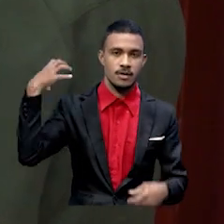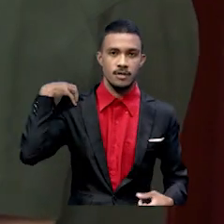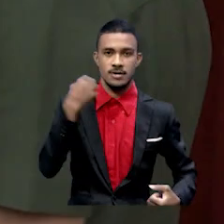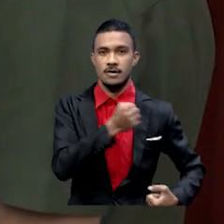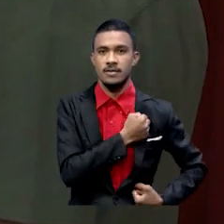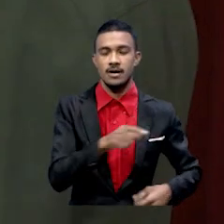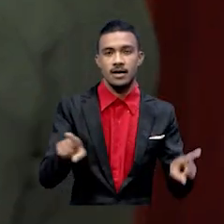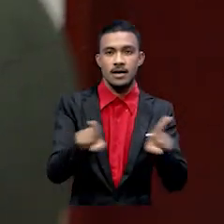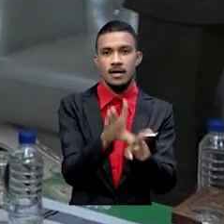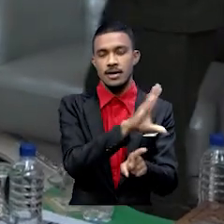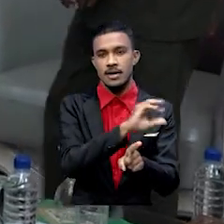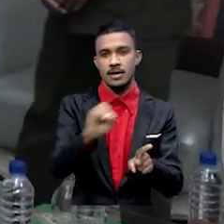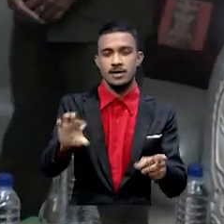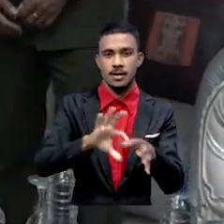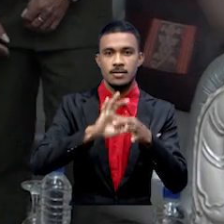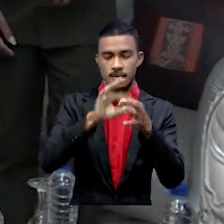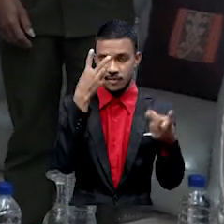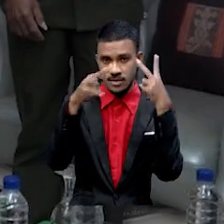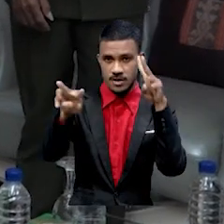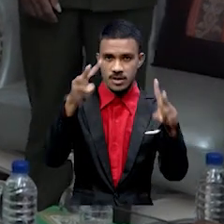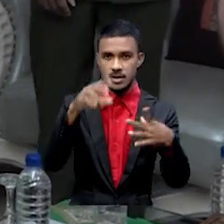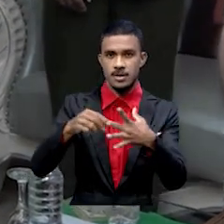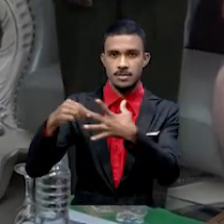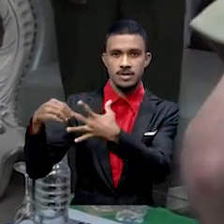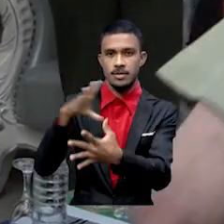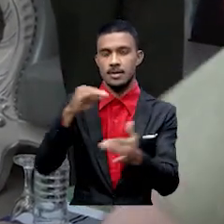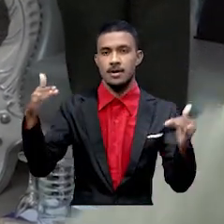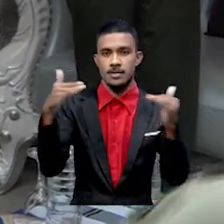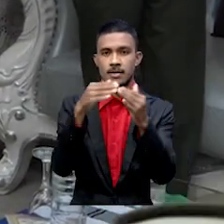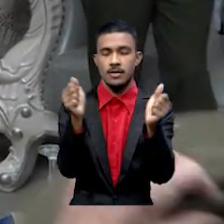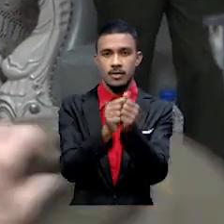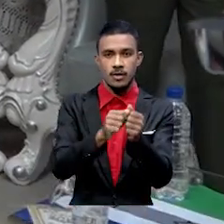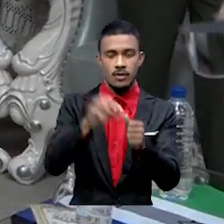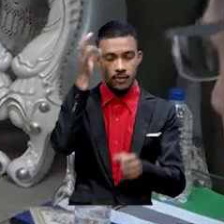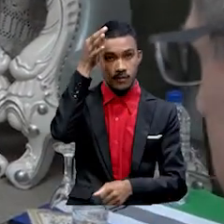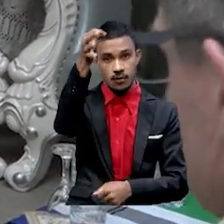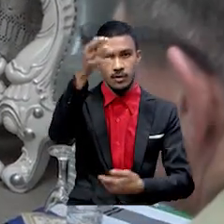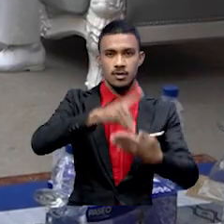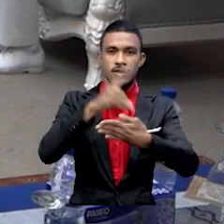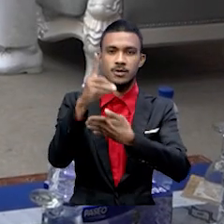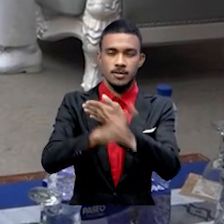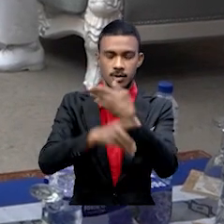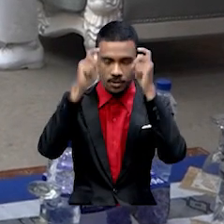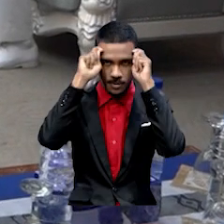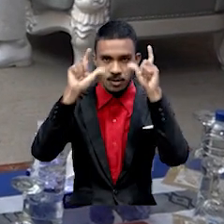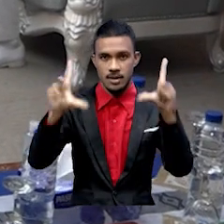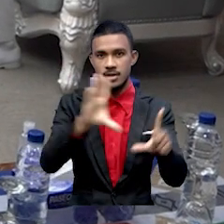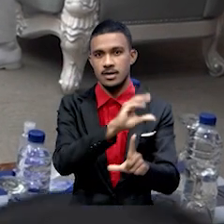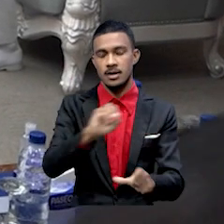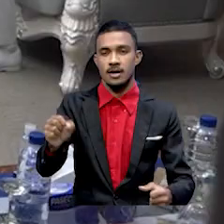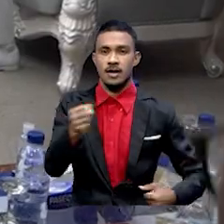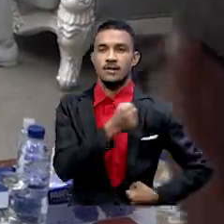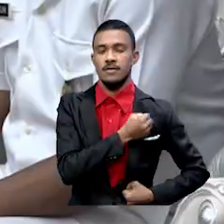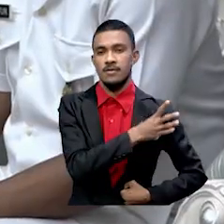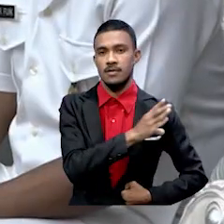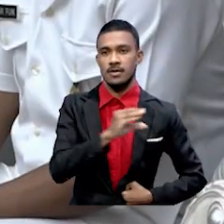Hanesan Orador Principal ba Conferência Internacional ho tema O Futuro Desenvolvimento de Timor-Leste as FFDTL